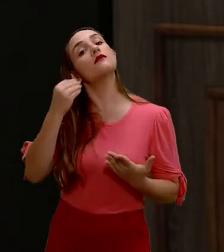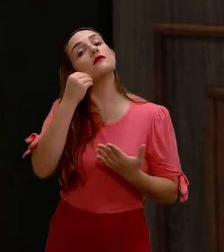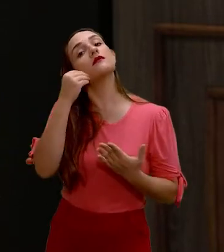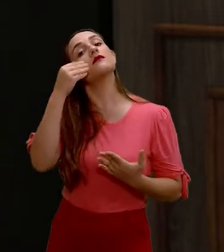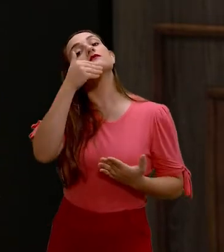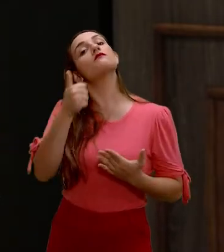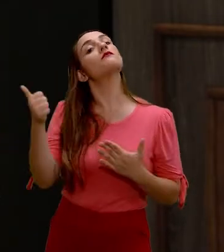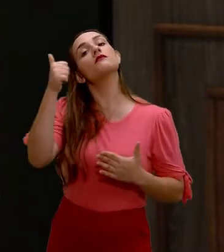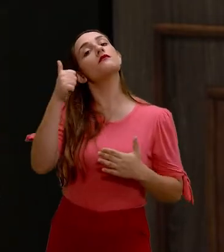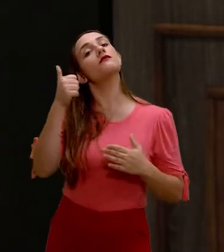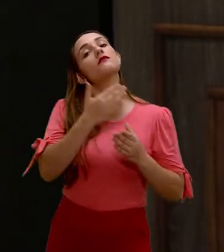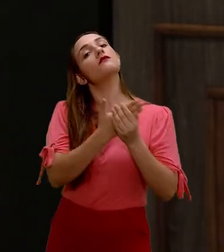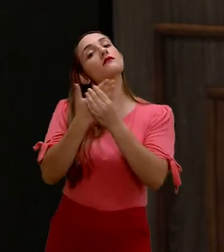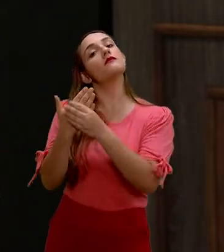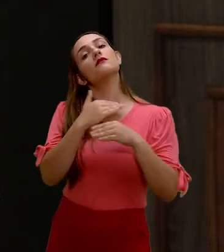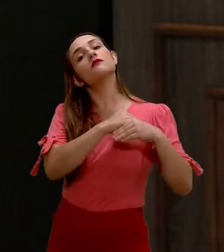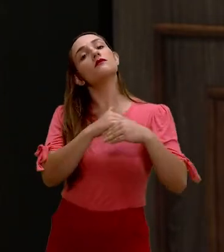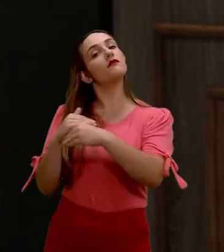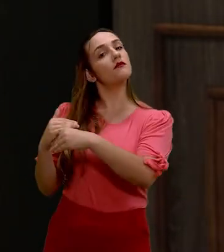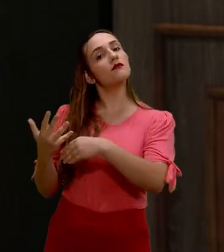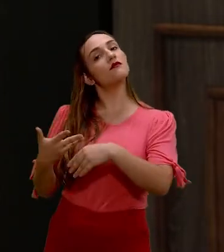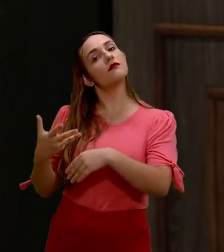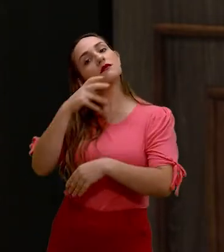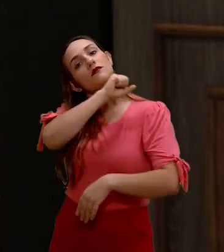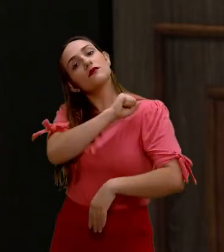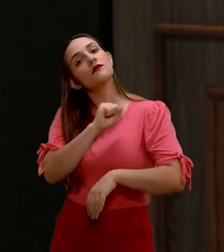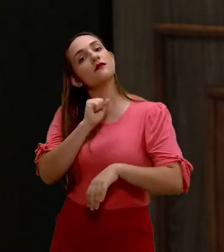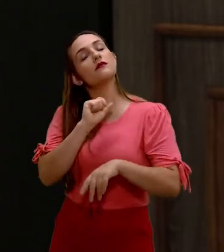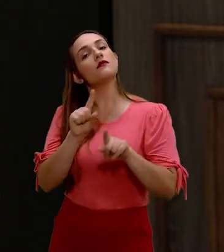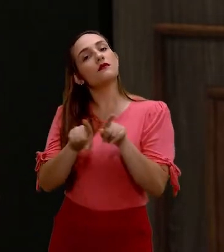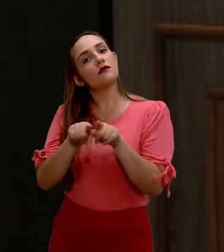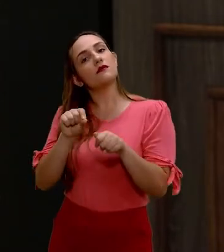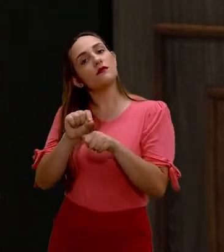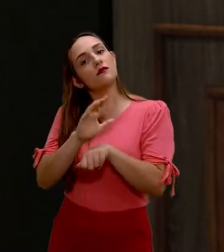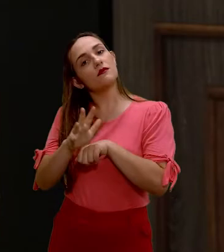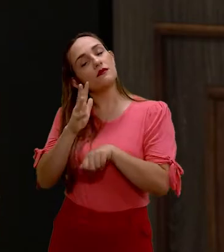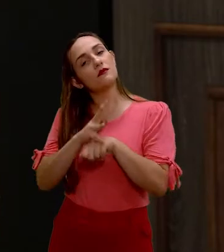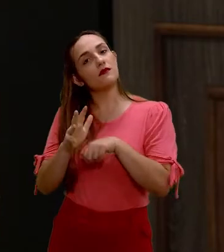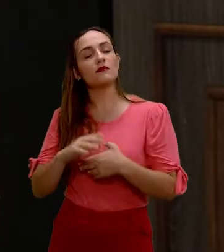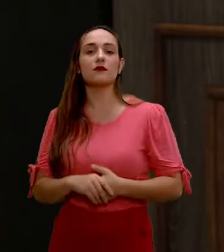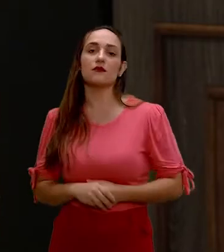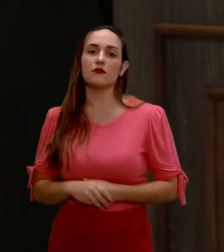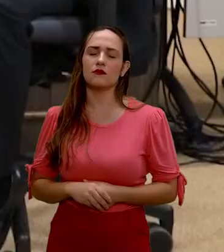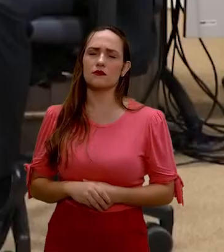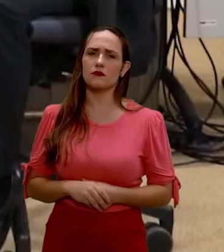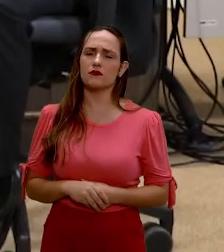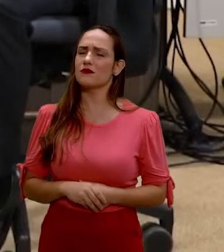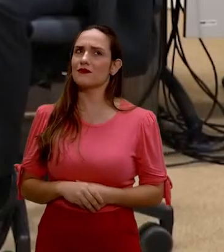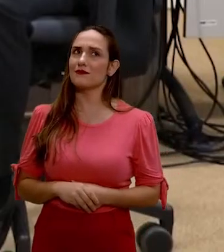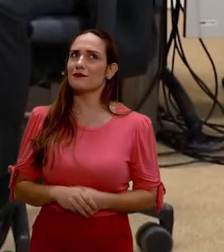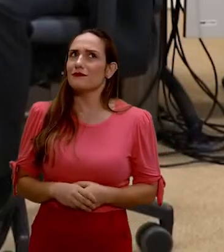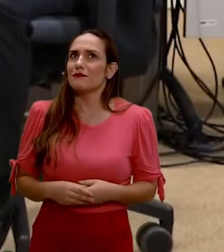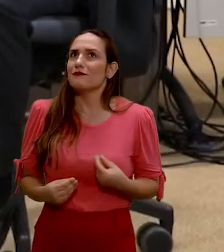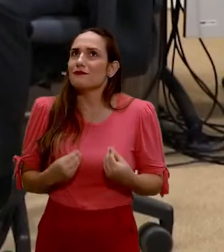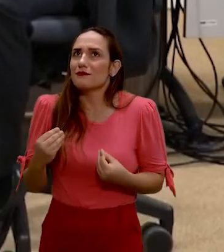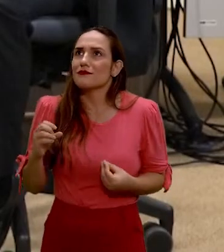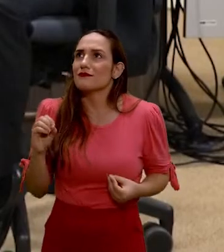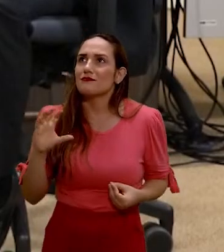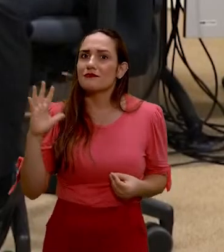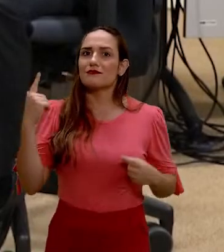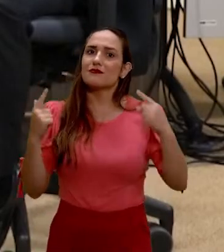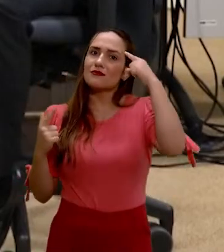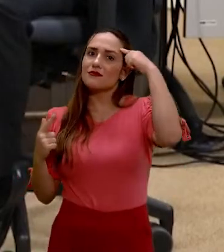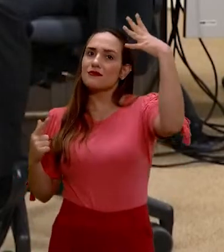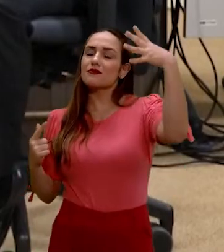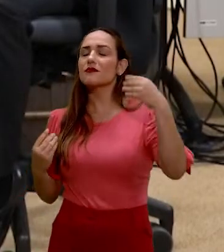a padronização, a agilidade, o treinamento, essas coisas assim. E como que surgiu a ideia propriamente dita, né? O